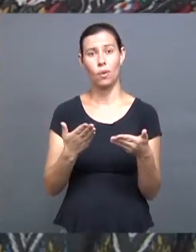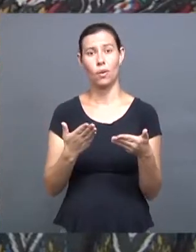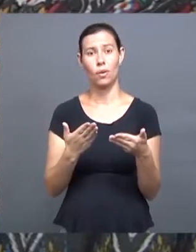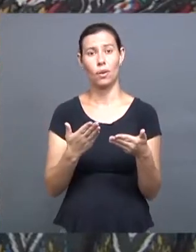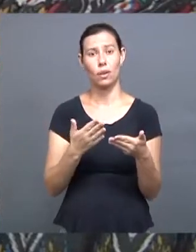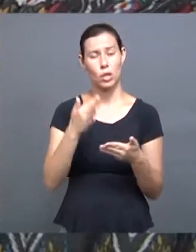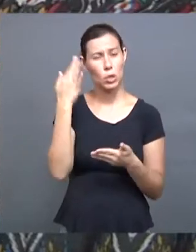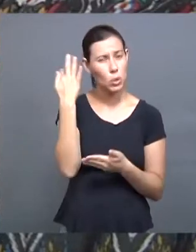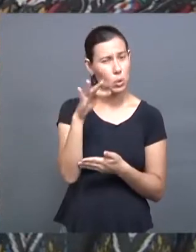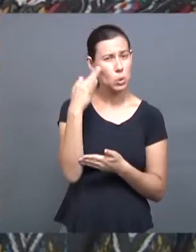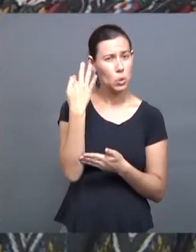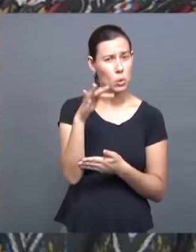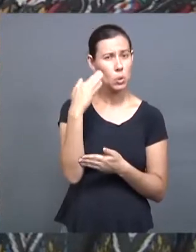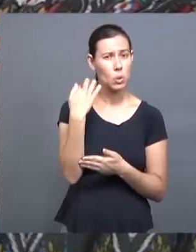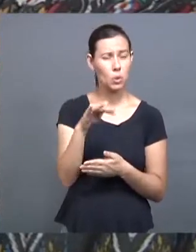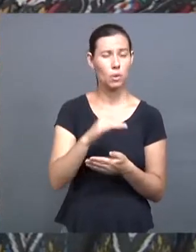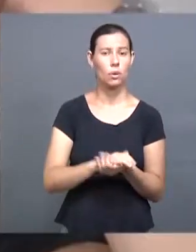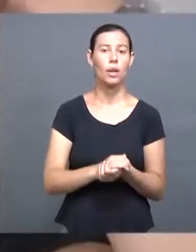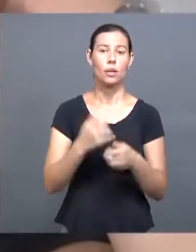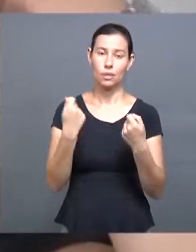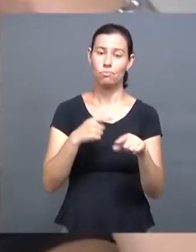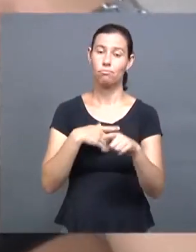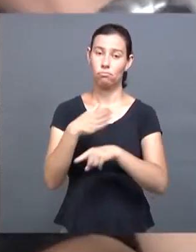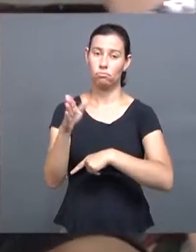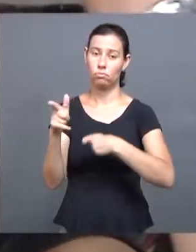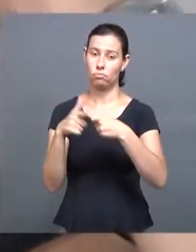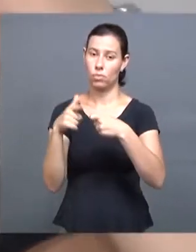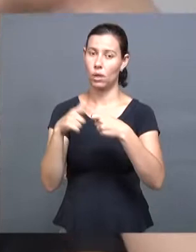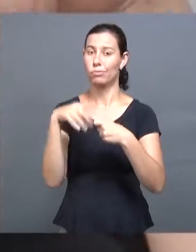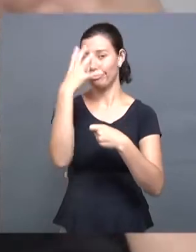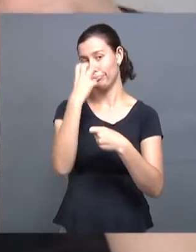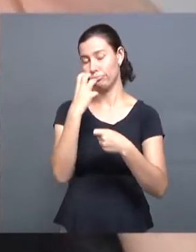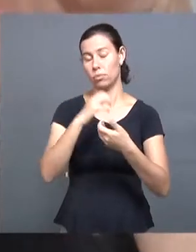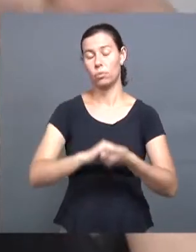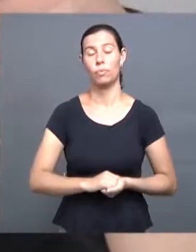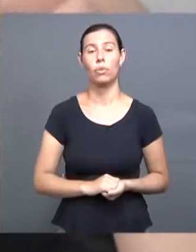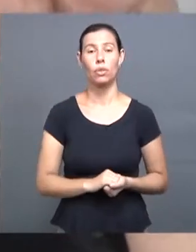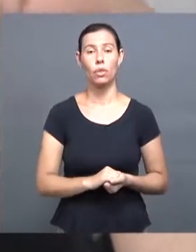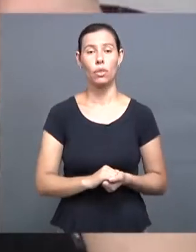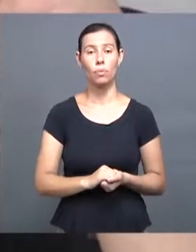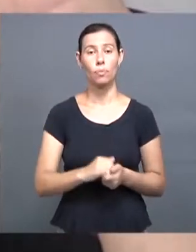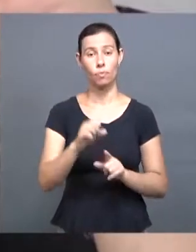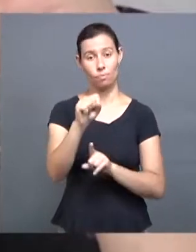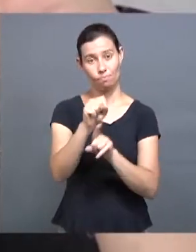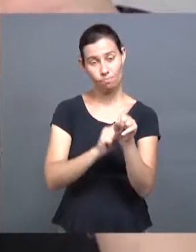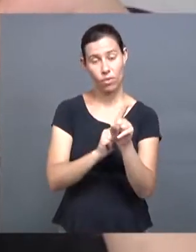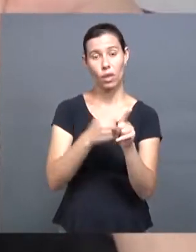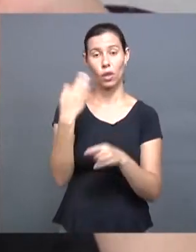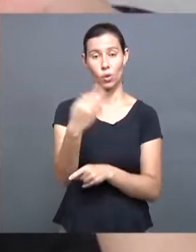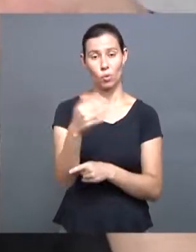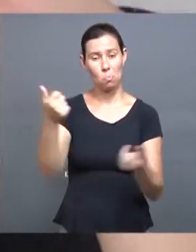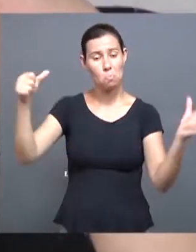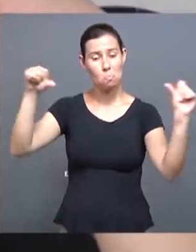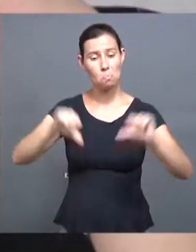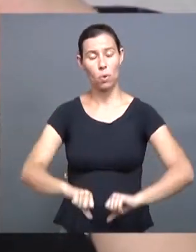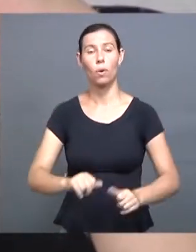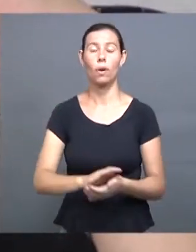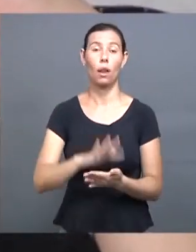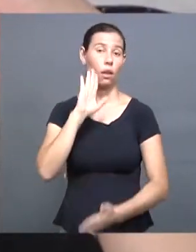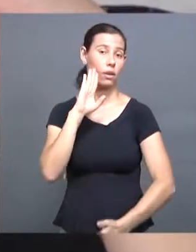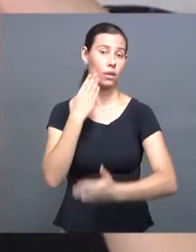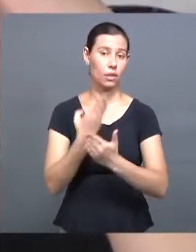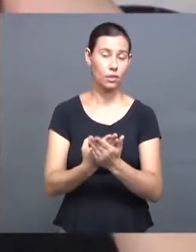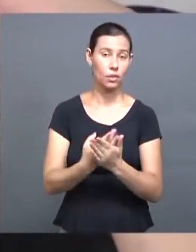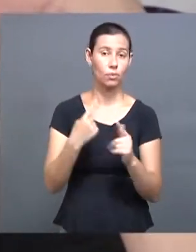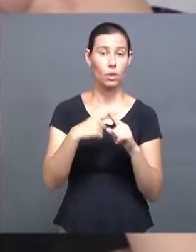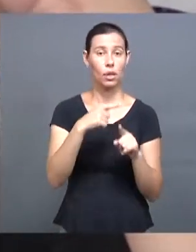resolvi fazer o tratamento, levar mais a sério. De alguns meses para cá, as dores pioraram. Rosa imagina que seja por causa da